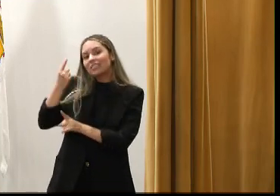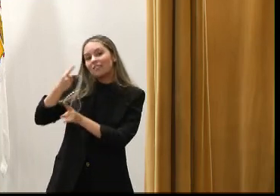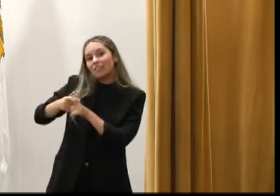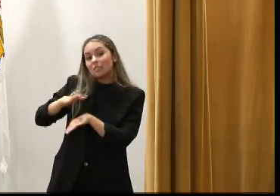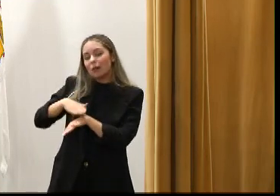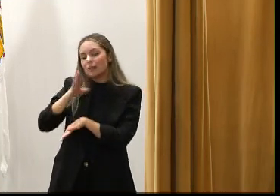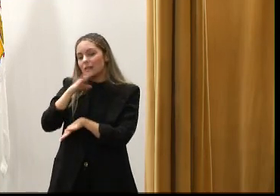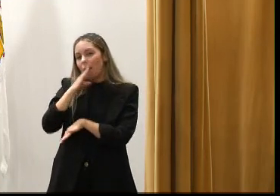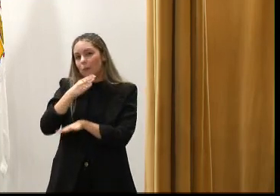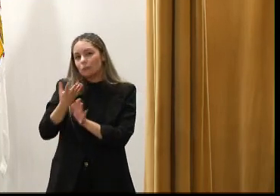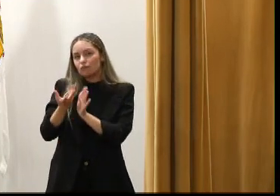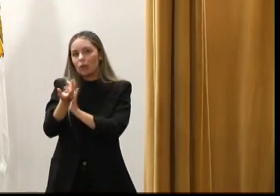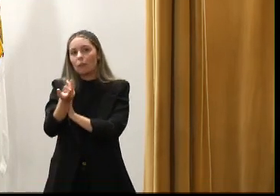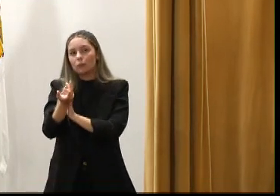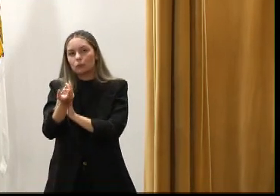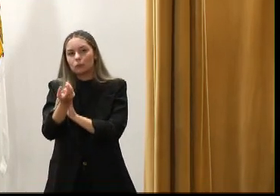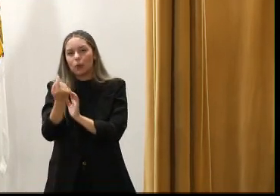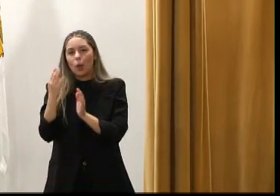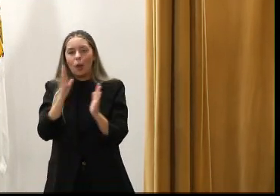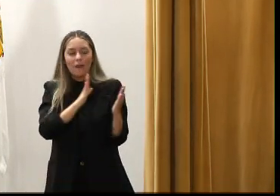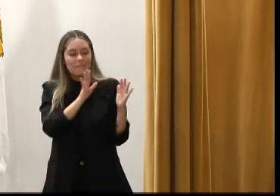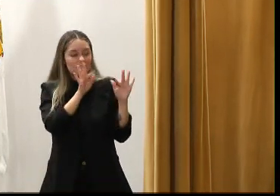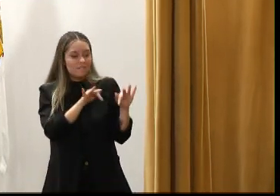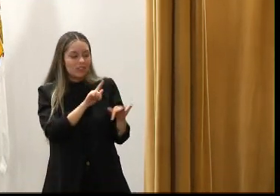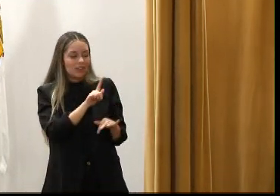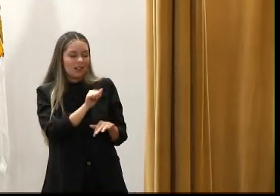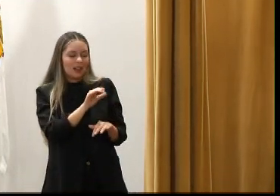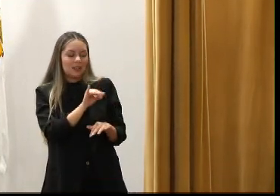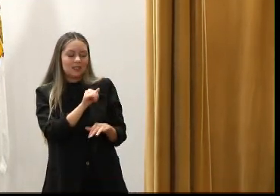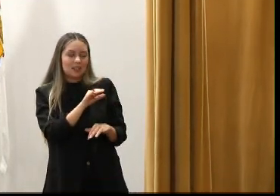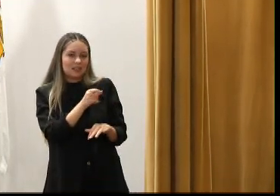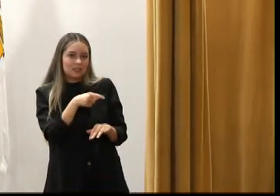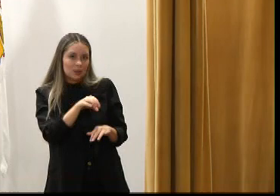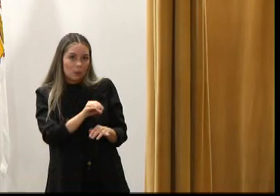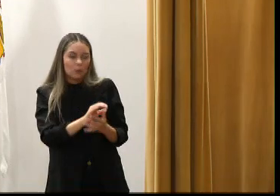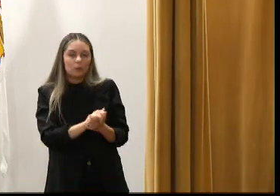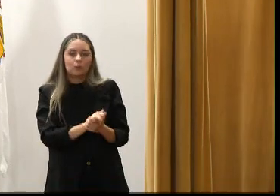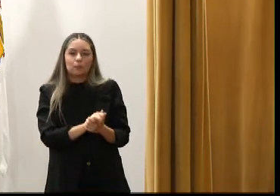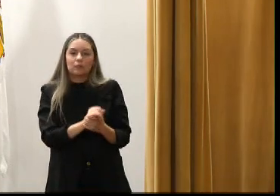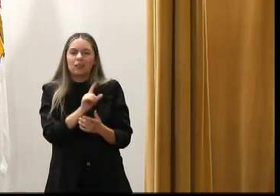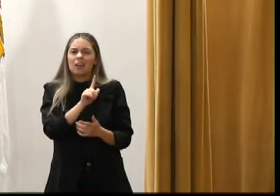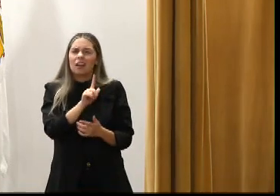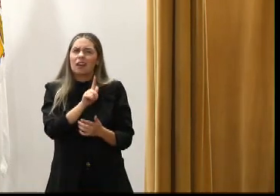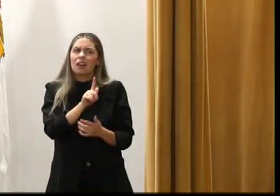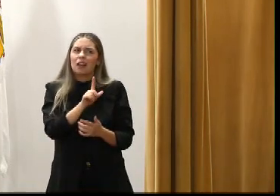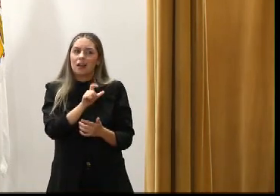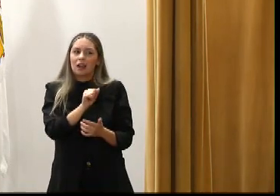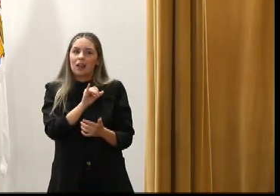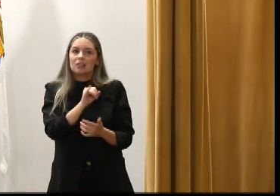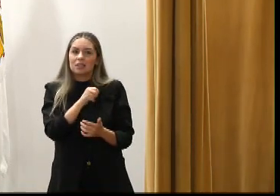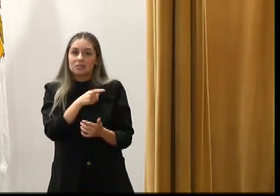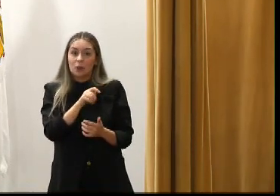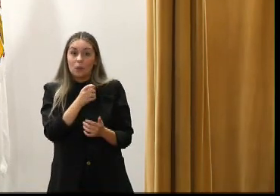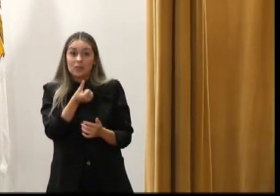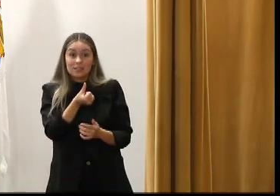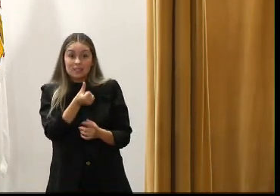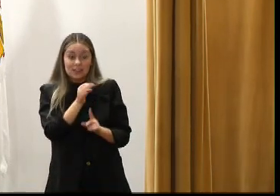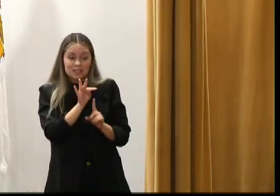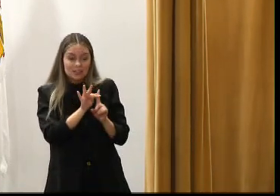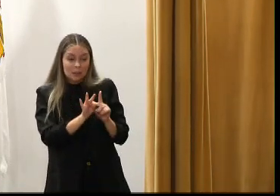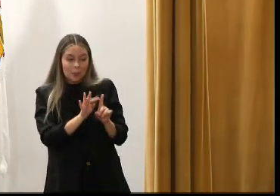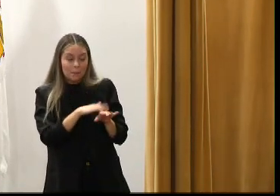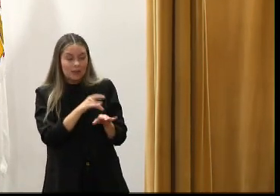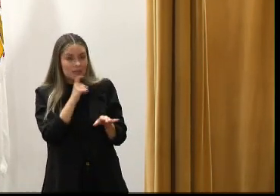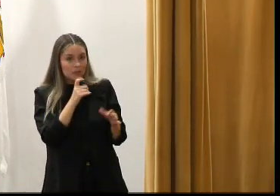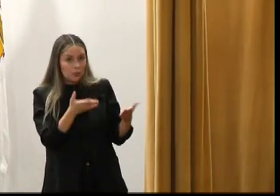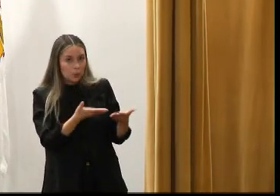mais rápido do que no final da última glaciação. Não esqueçam que a última glaciação era 6 graus mais frio do que